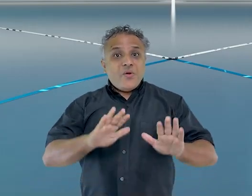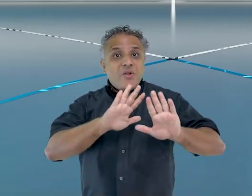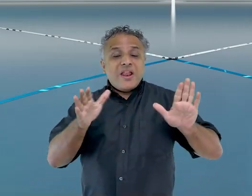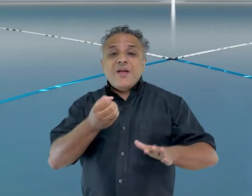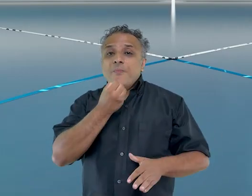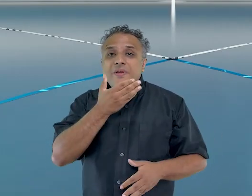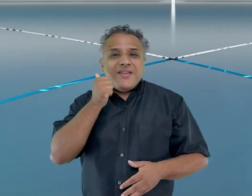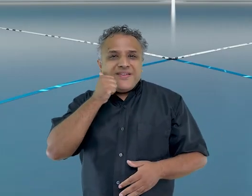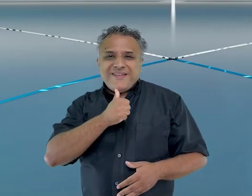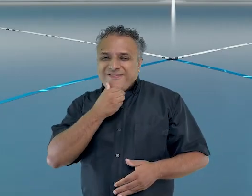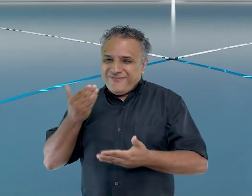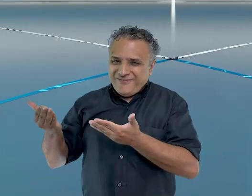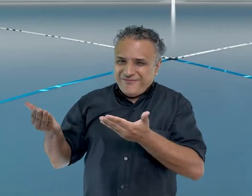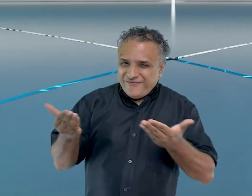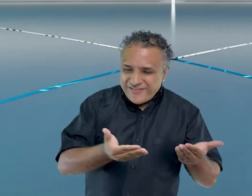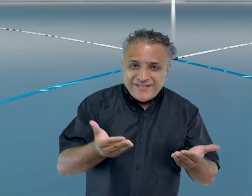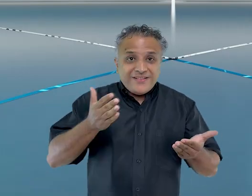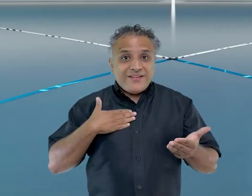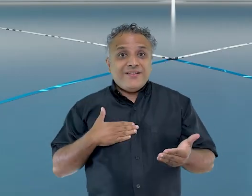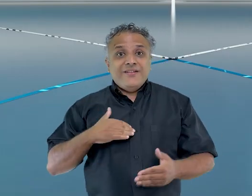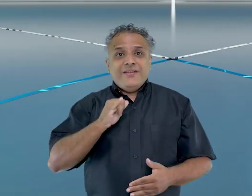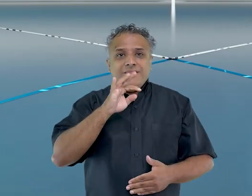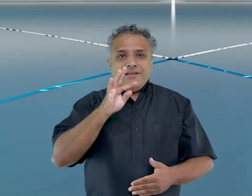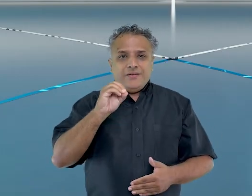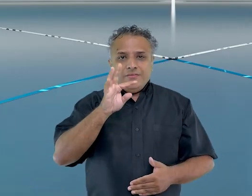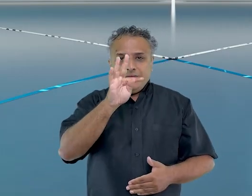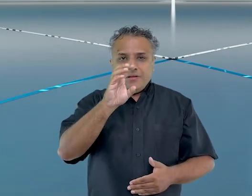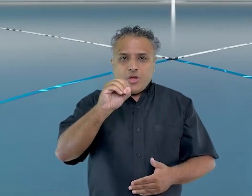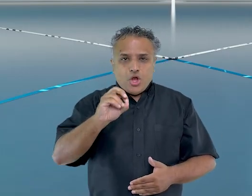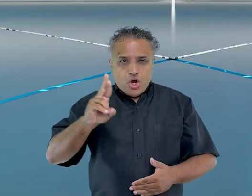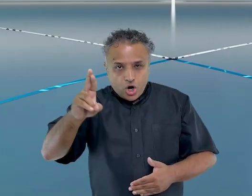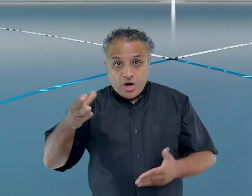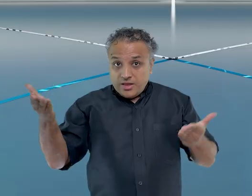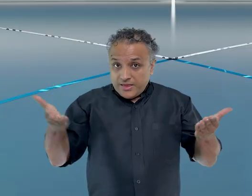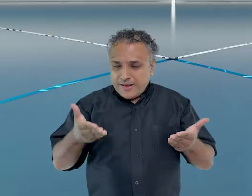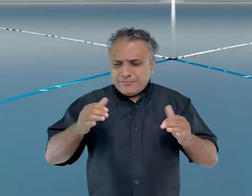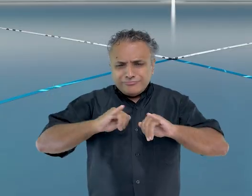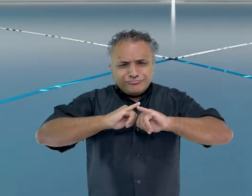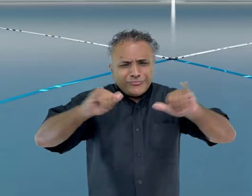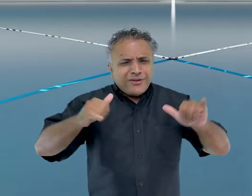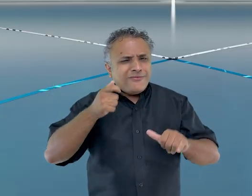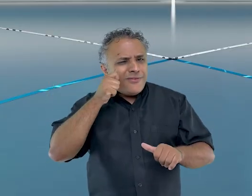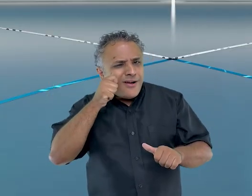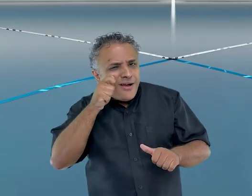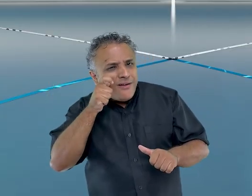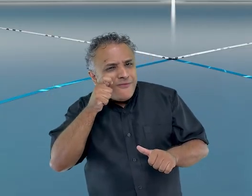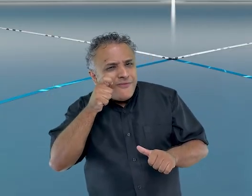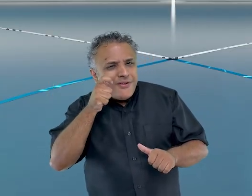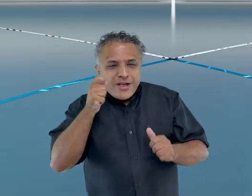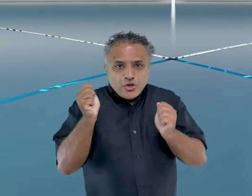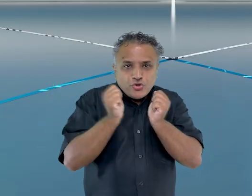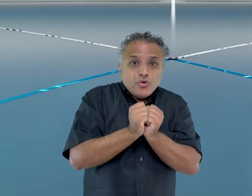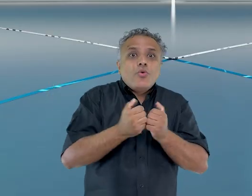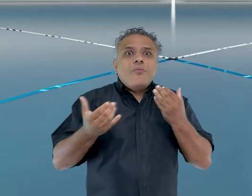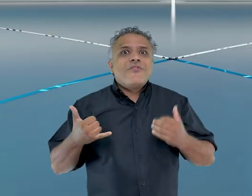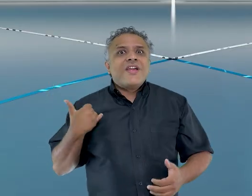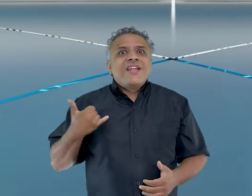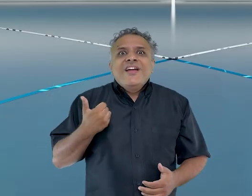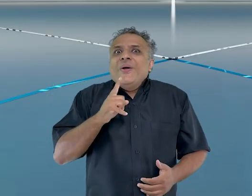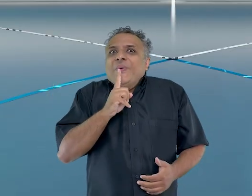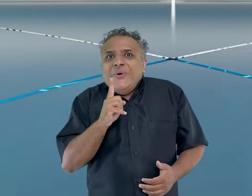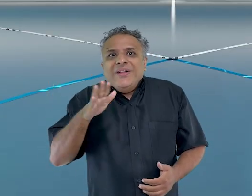Olá, sejam bem-vindas e bem-vindos ao Inteiro Teor. Nesta edição, vamos conferir juntos como foi o aniversário